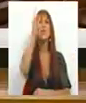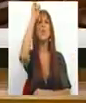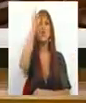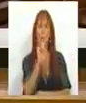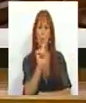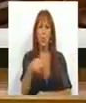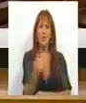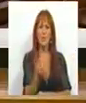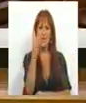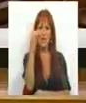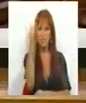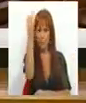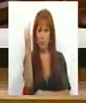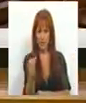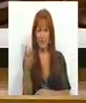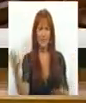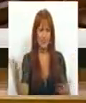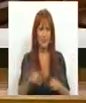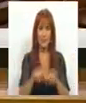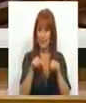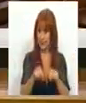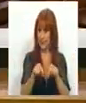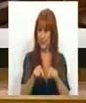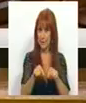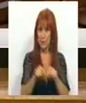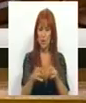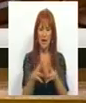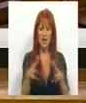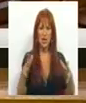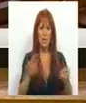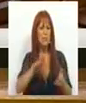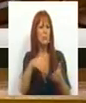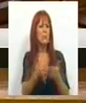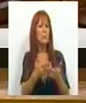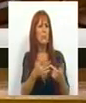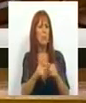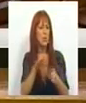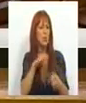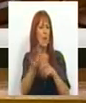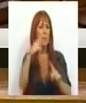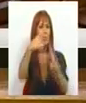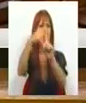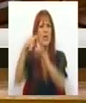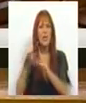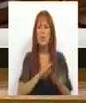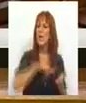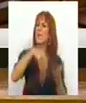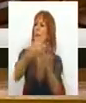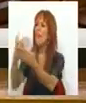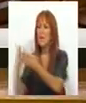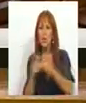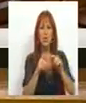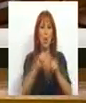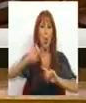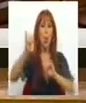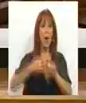de 1,6%. Esse crescimento implicou um efeito positivo que se transmitiu para